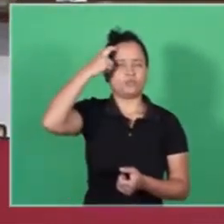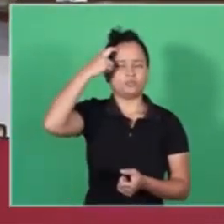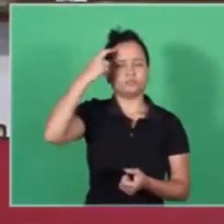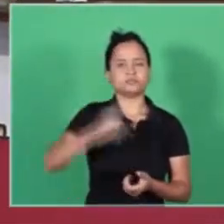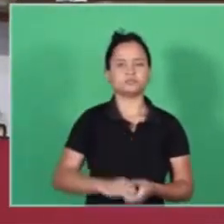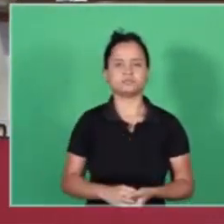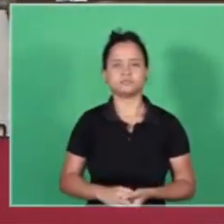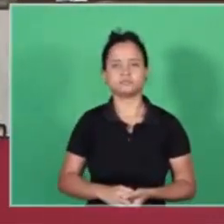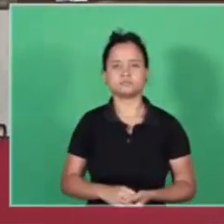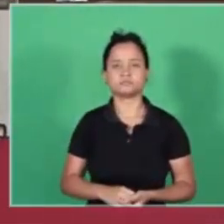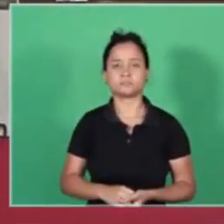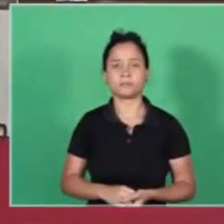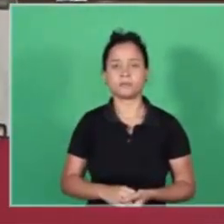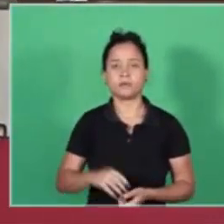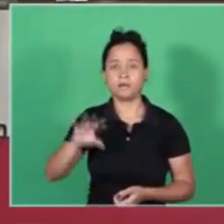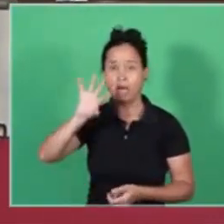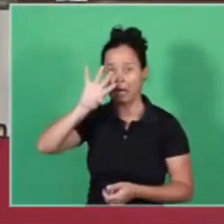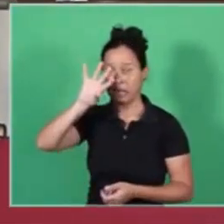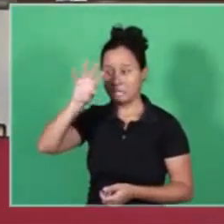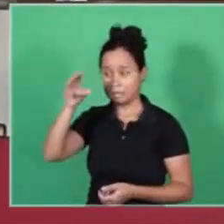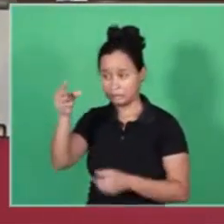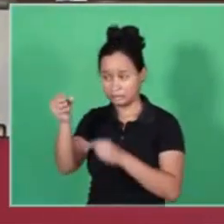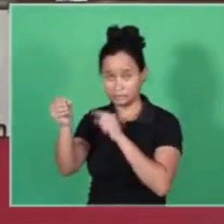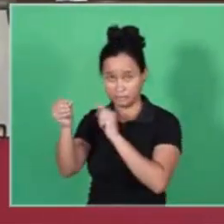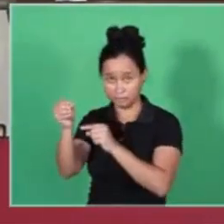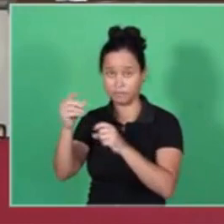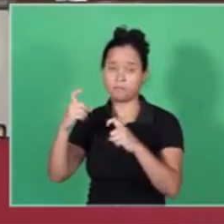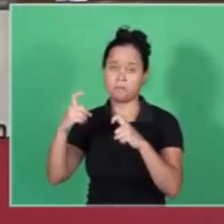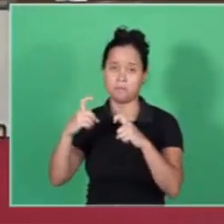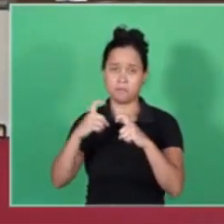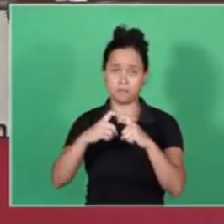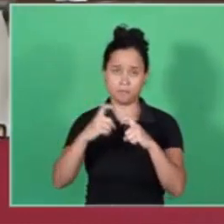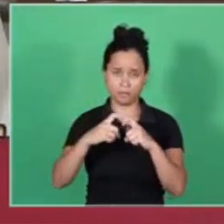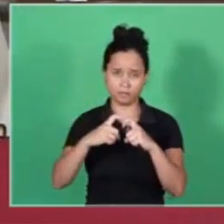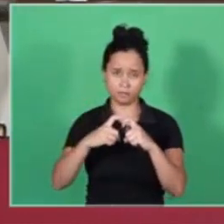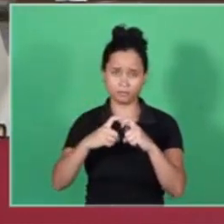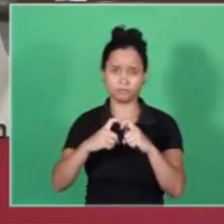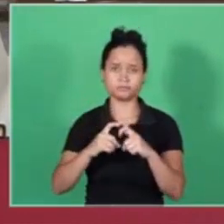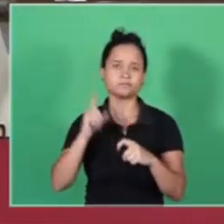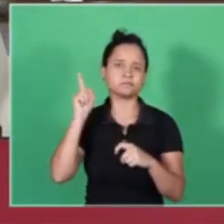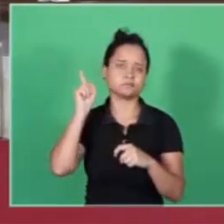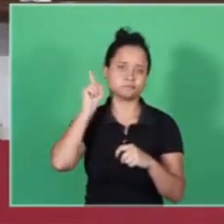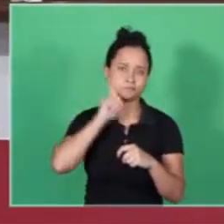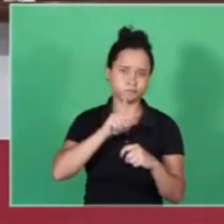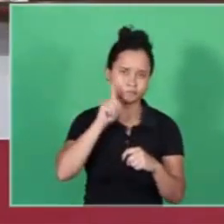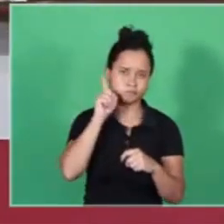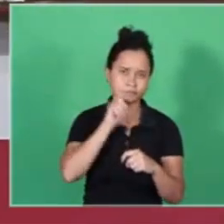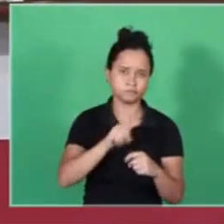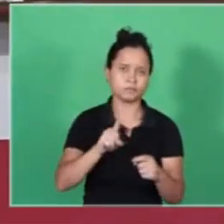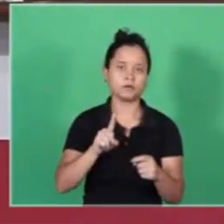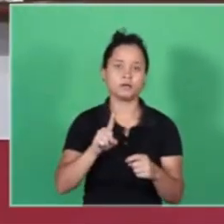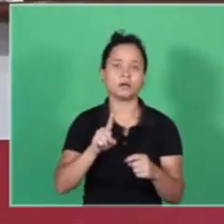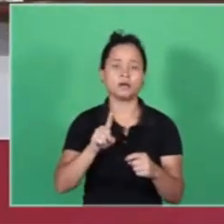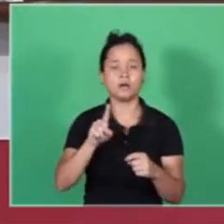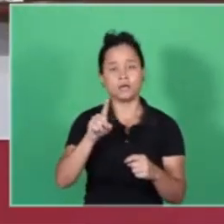Ele saía da África, era médico americano, ia fazer na